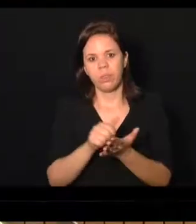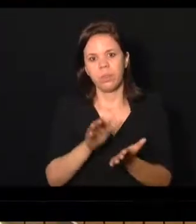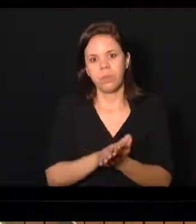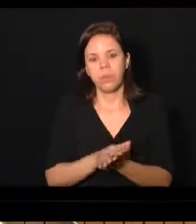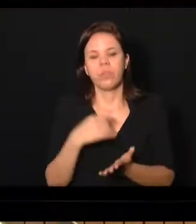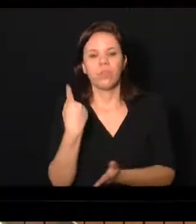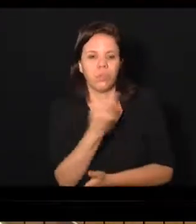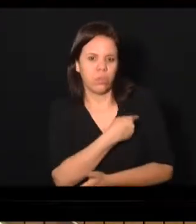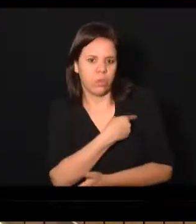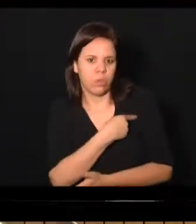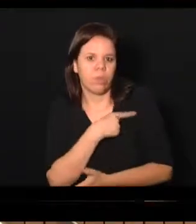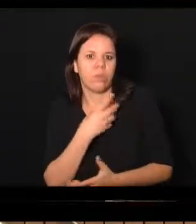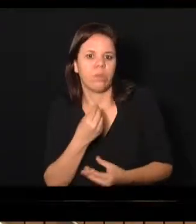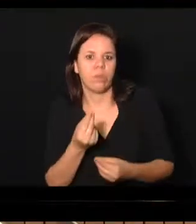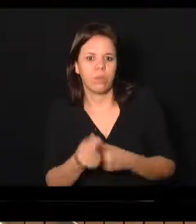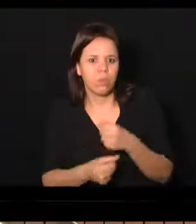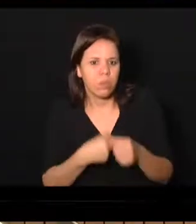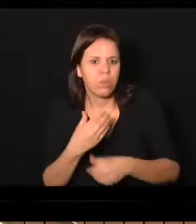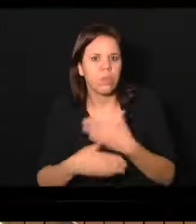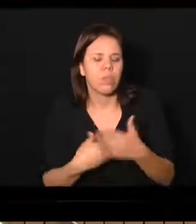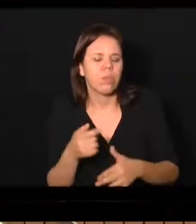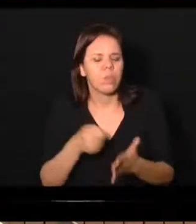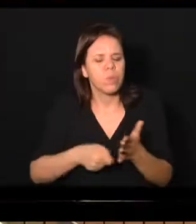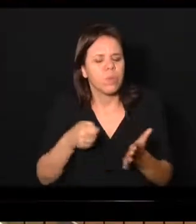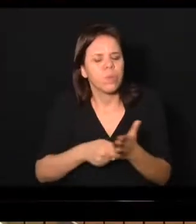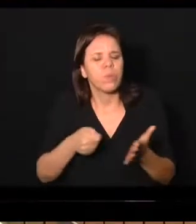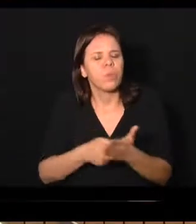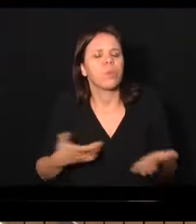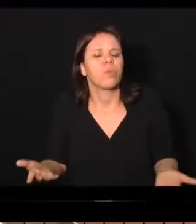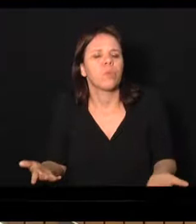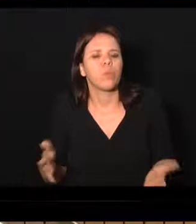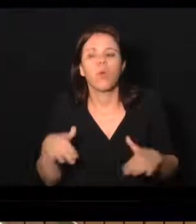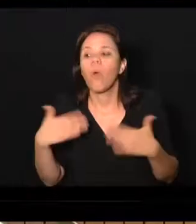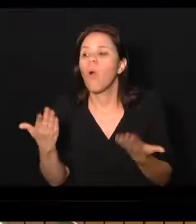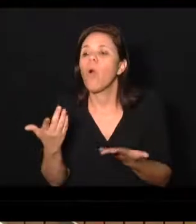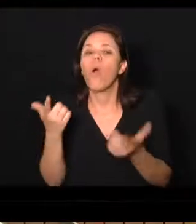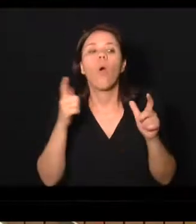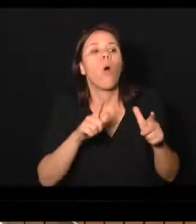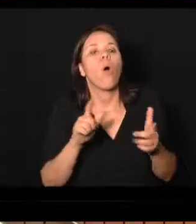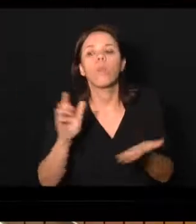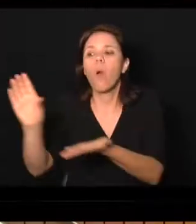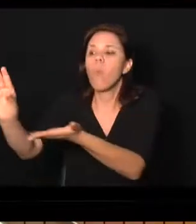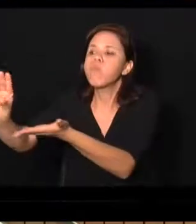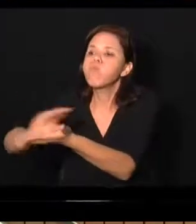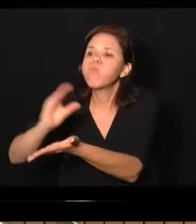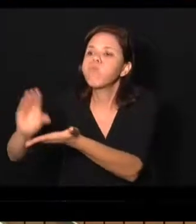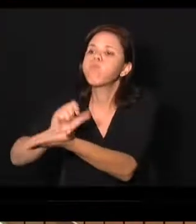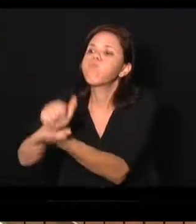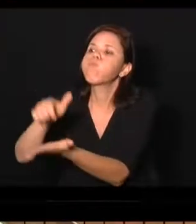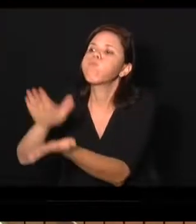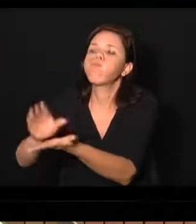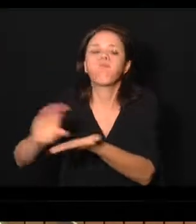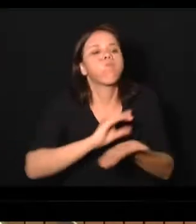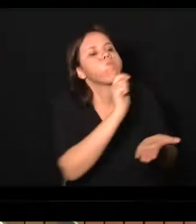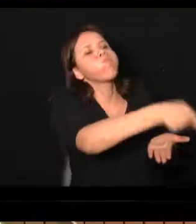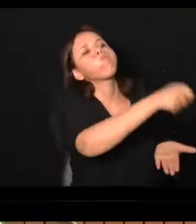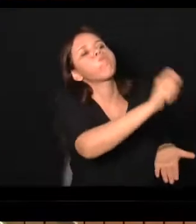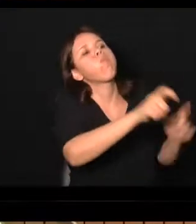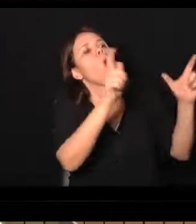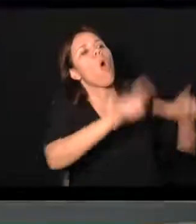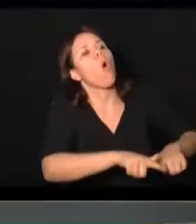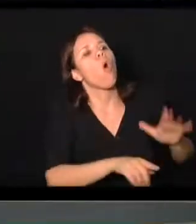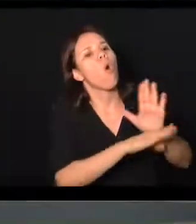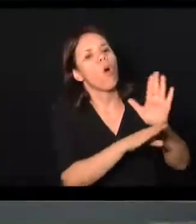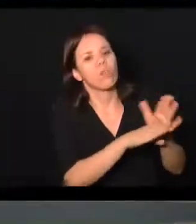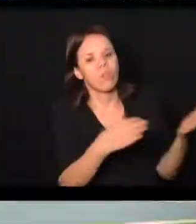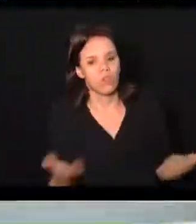Nós estamos há muito tempo brigando para saber qual a destinação do dinheiro das multas, o que é feito com esse dinheiro, que maneira que é